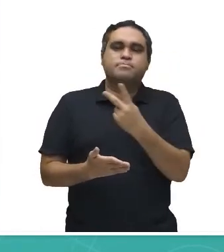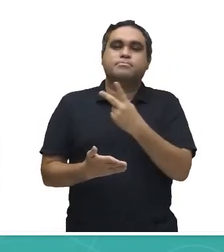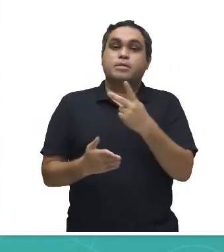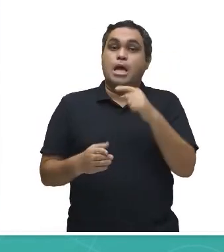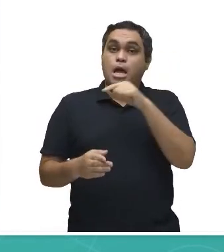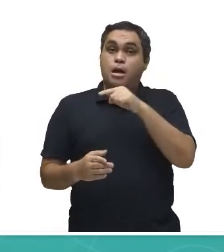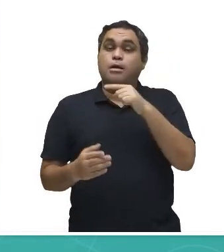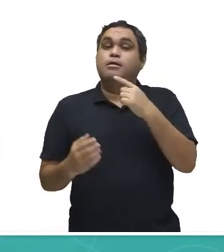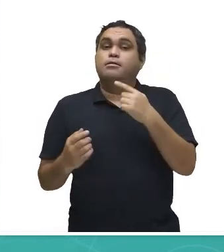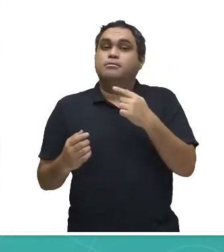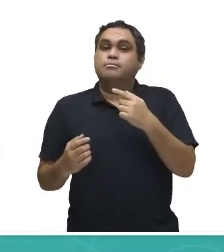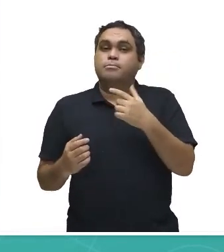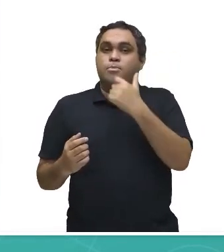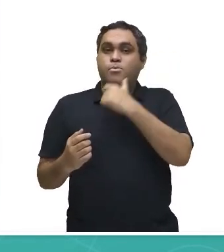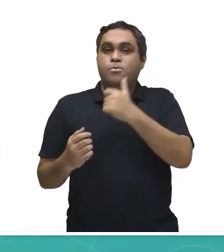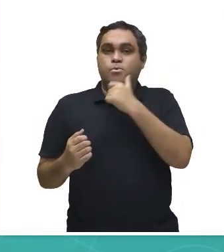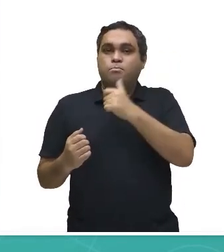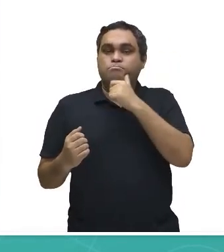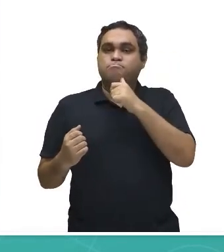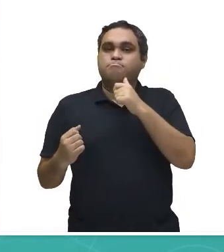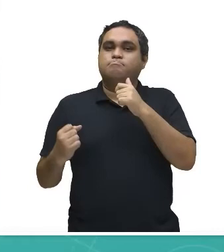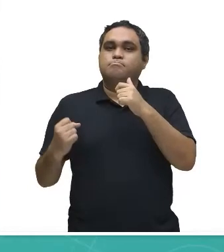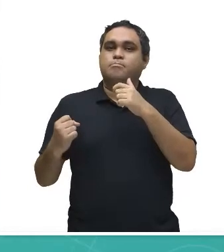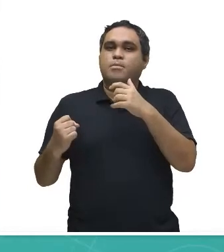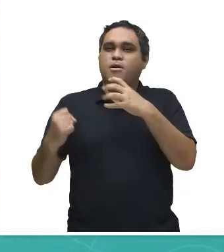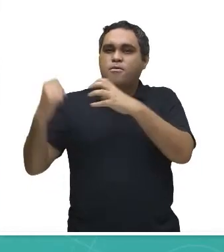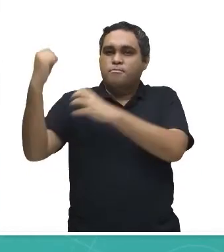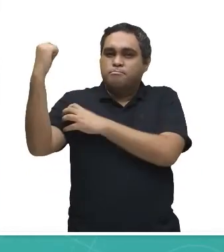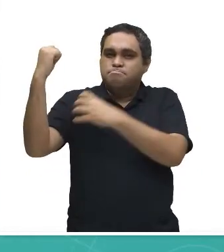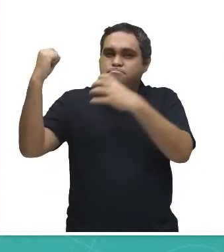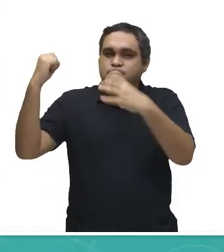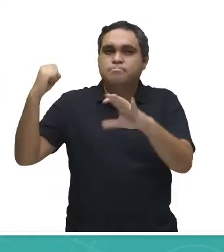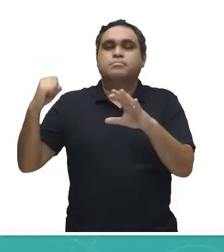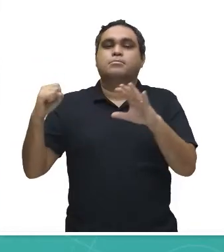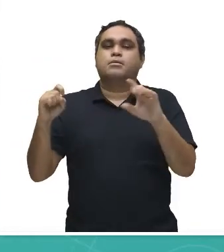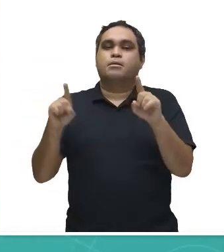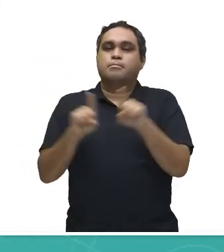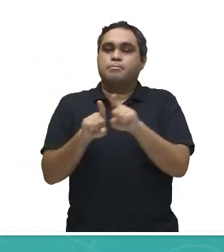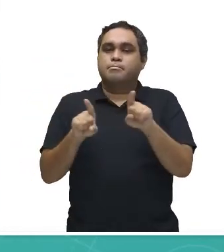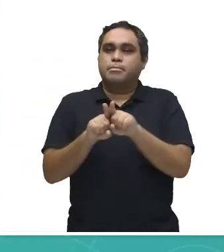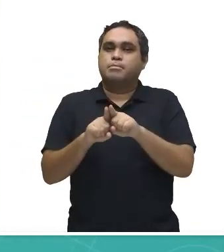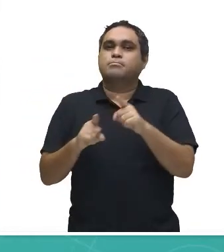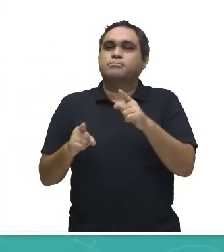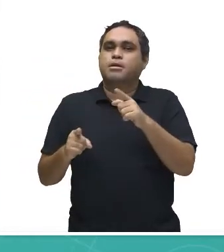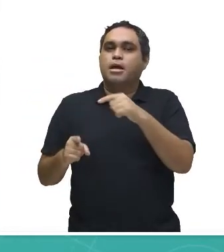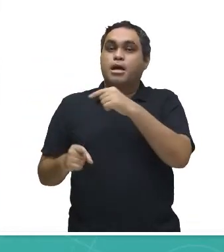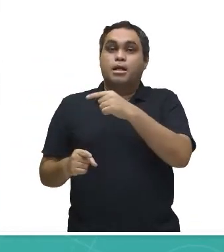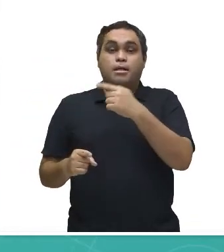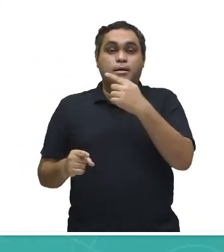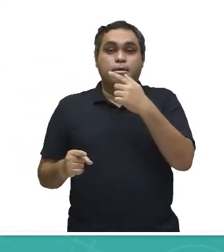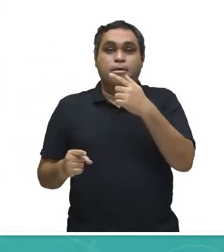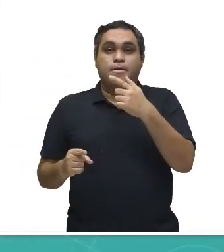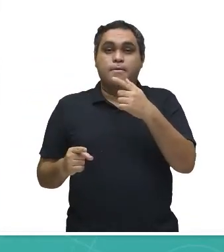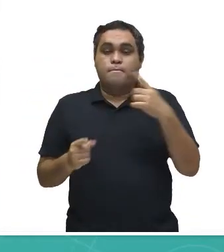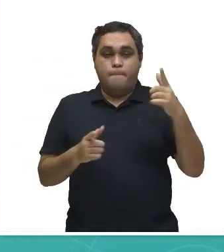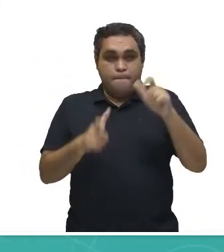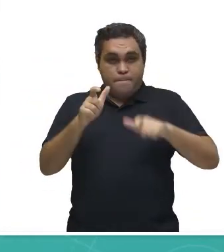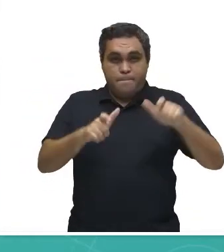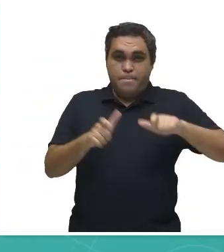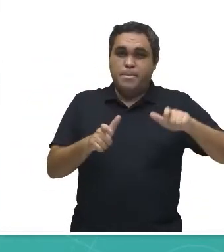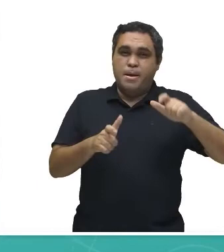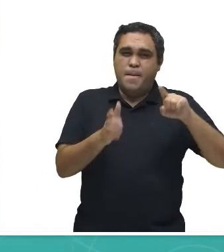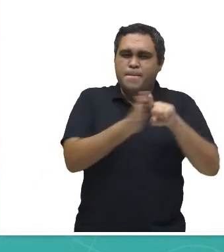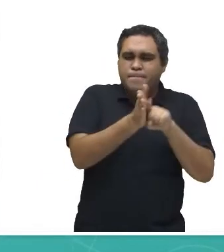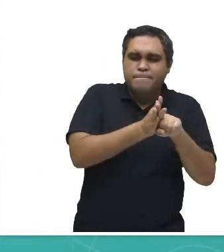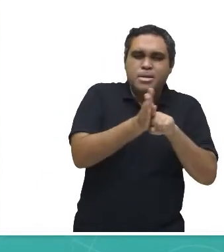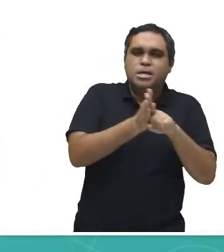é símbolo de resistência. Muitos historiadores tentam construir quem foi Dandara. Vocês podem ver aí